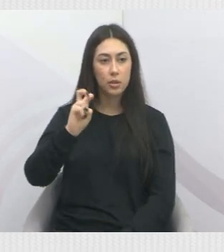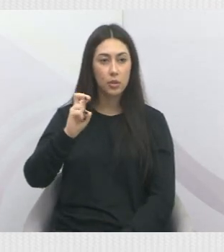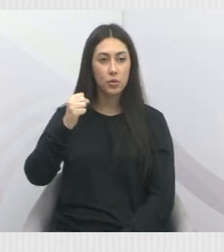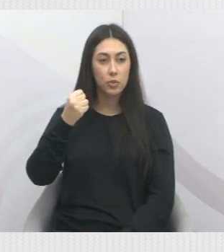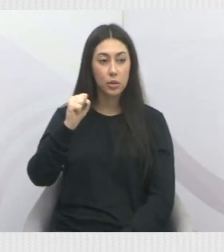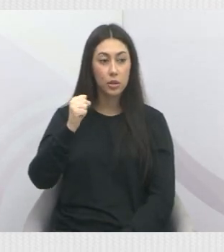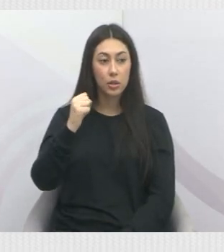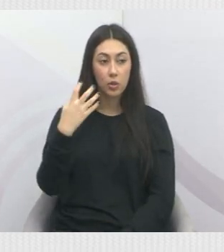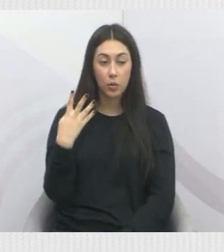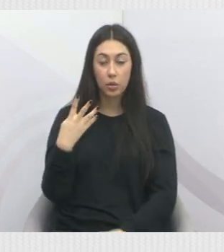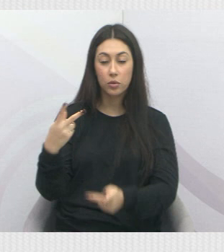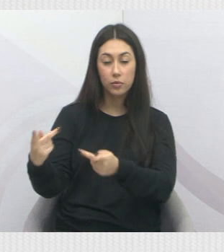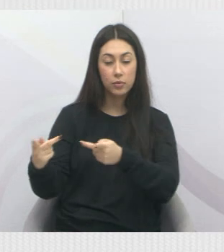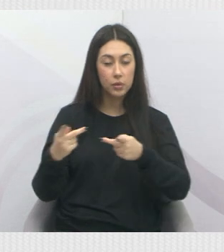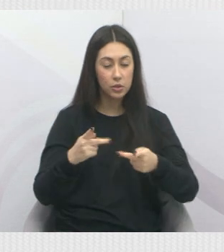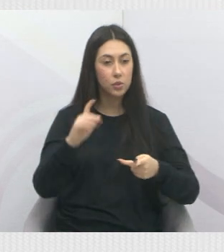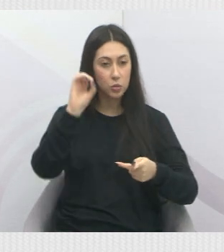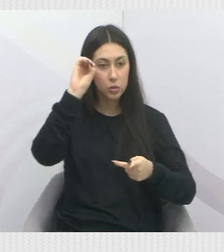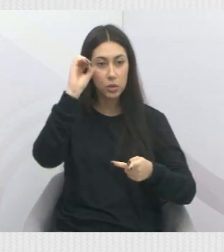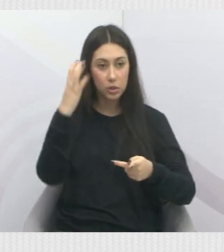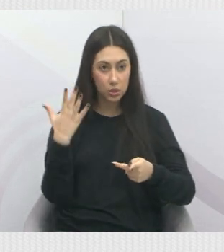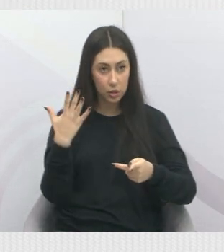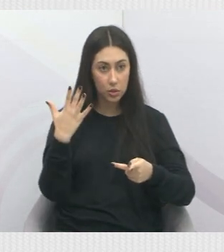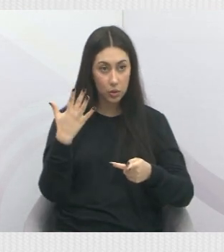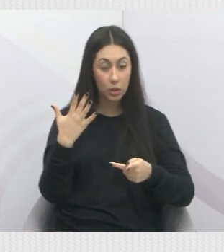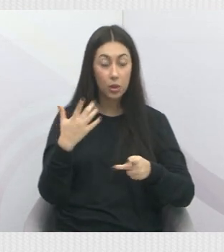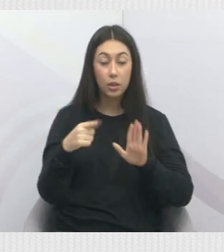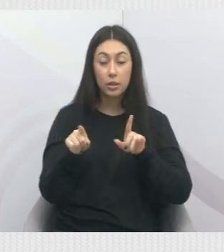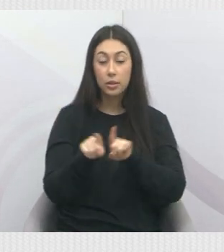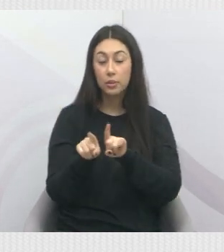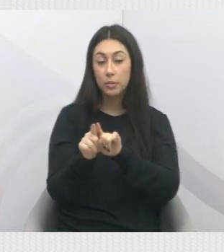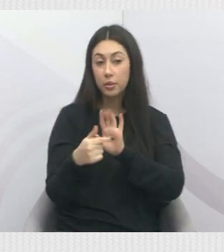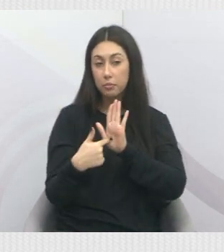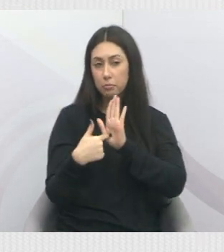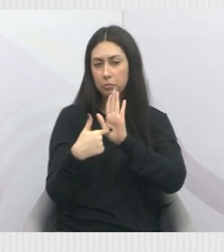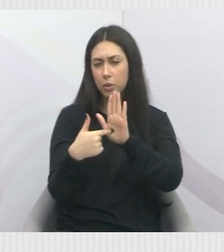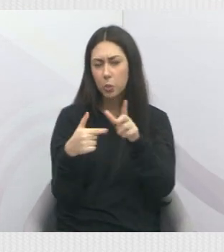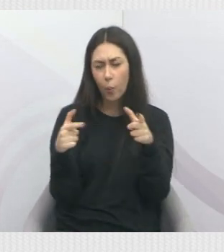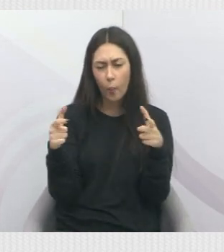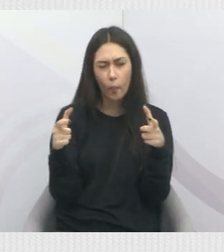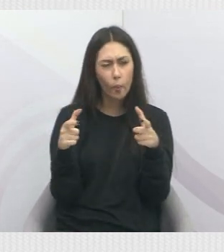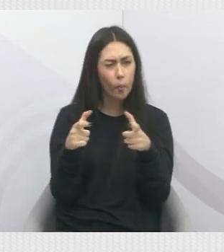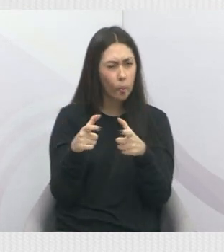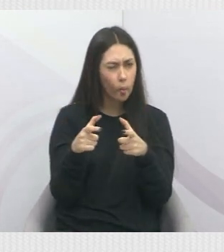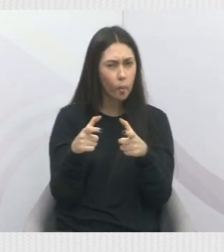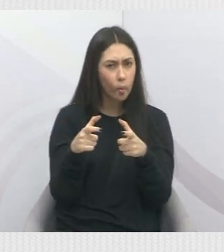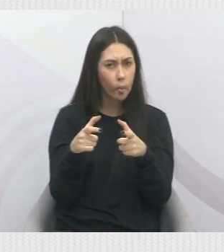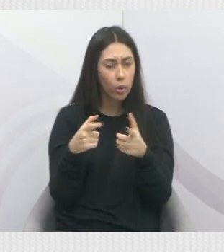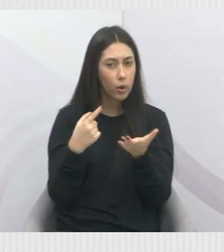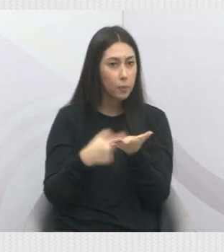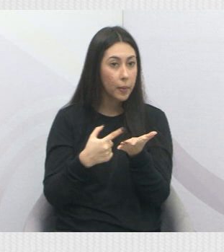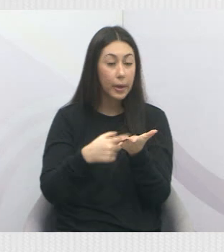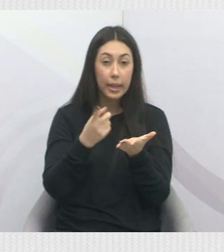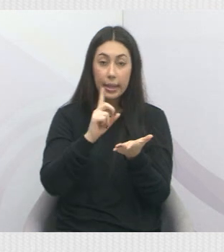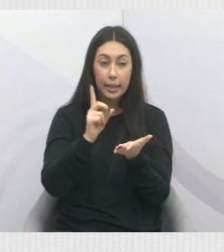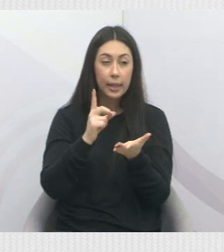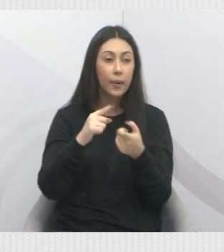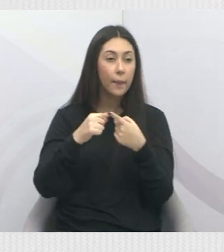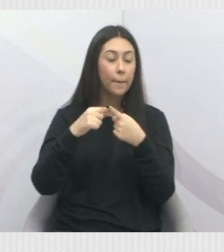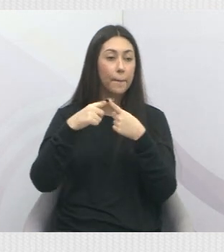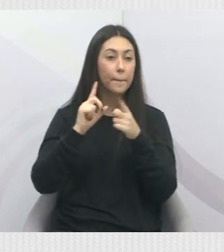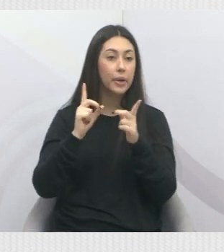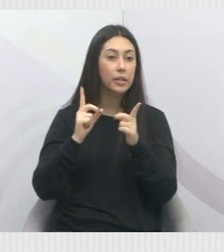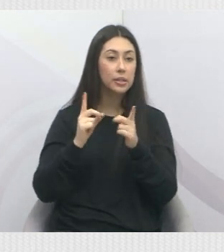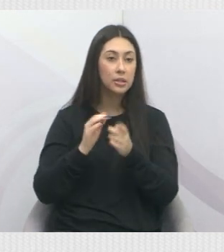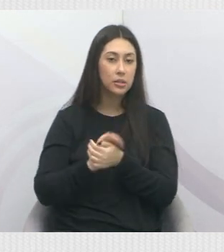65.584 consultas realizadas. Destacamos uma pequena diminuição no número de consultas no plantão, que é